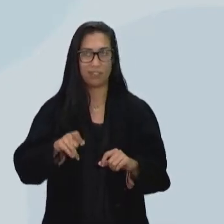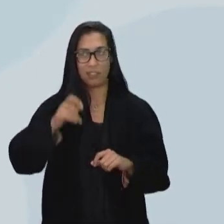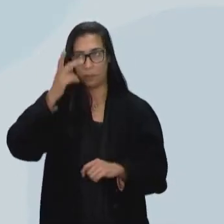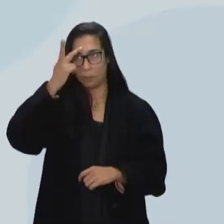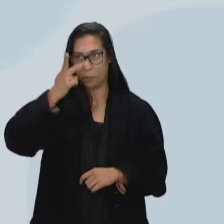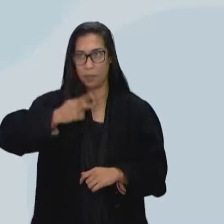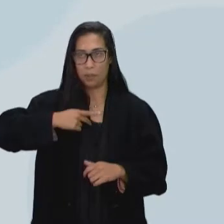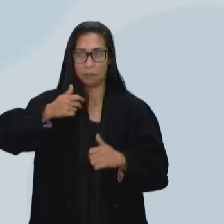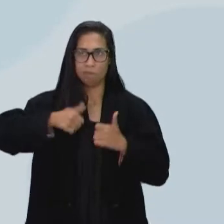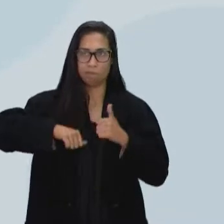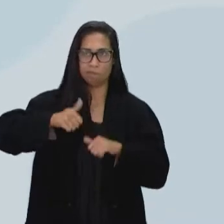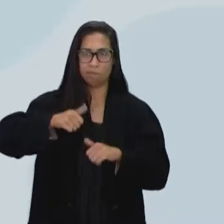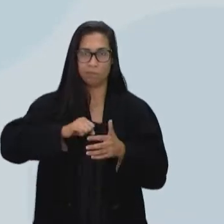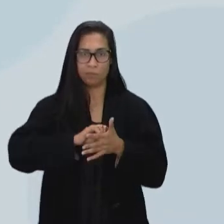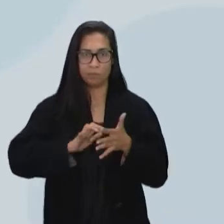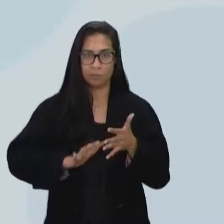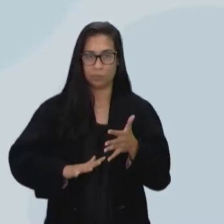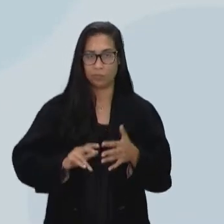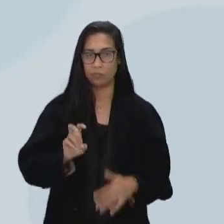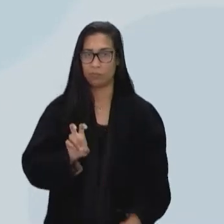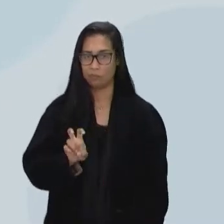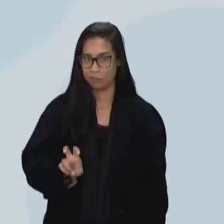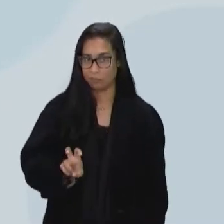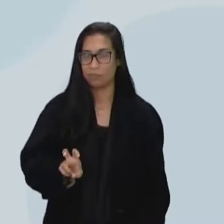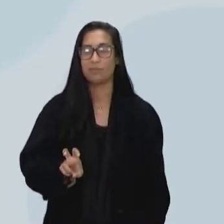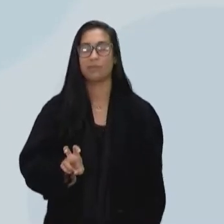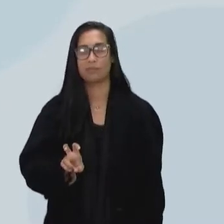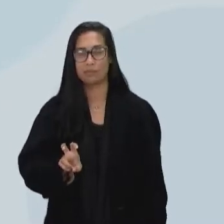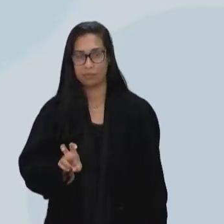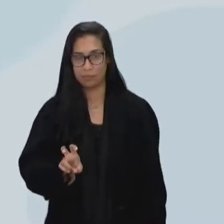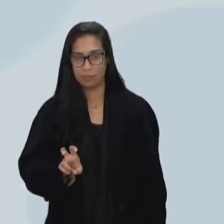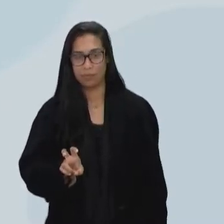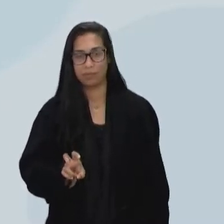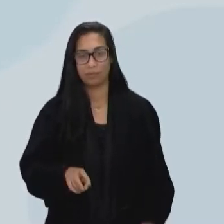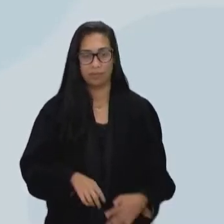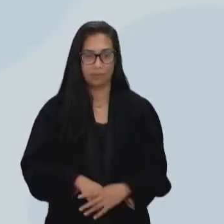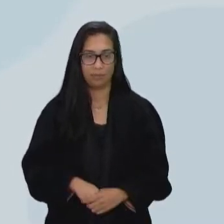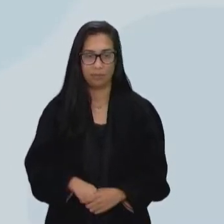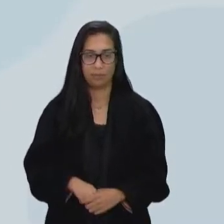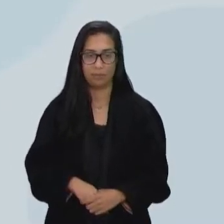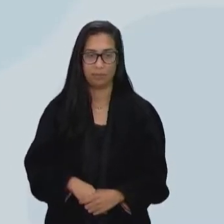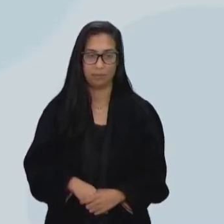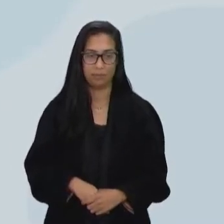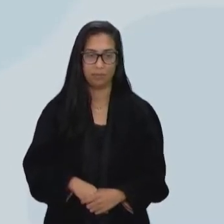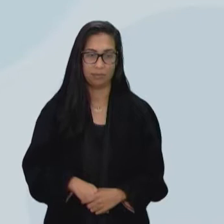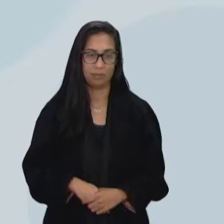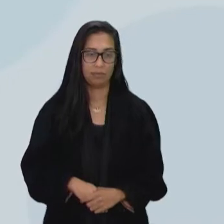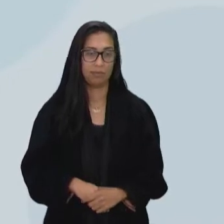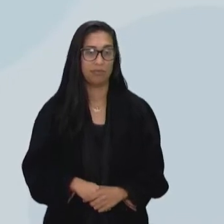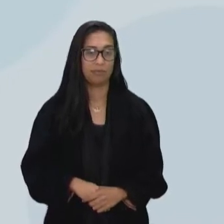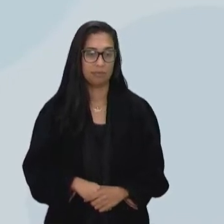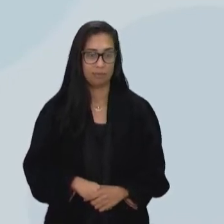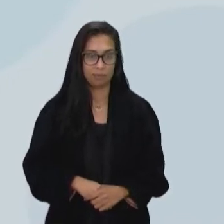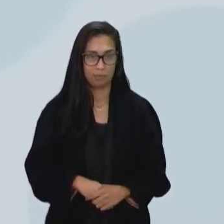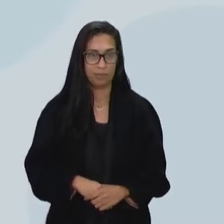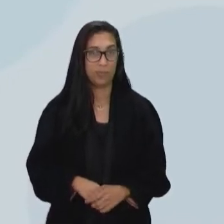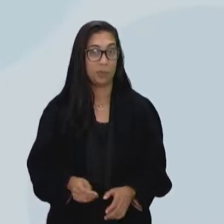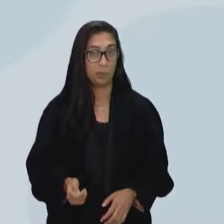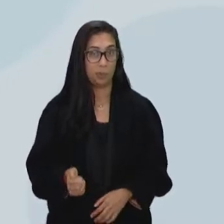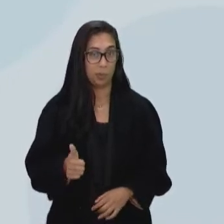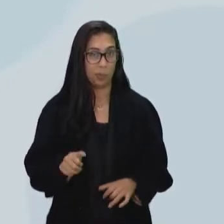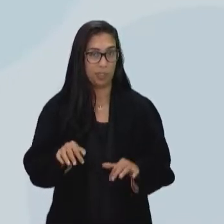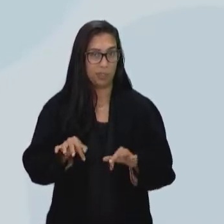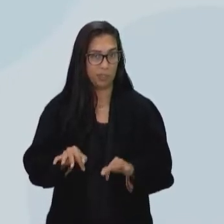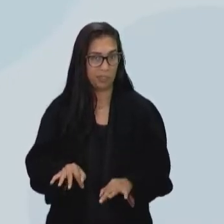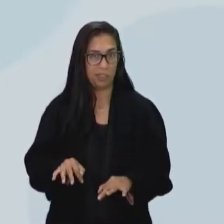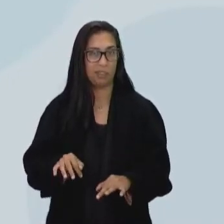fez nessa atividade 5. E aqui nós estamos finalmente na finalização, na autoavaliação através do